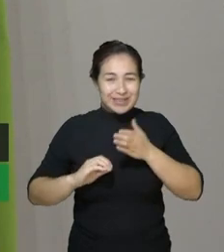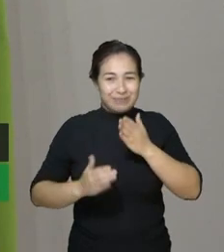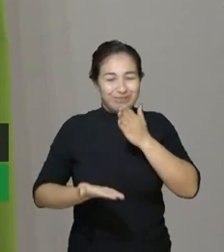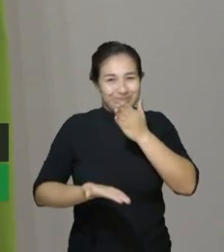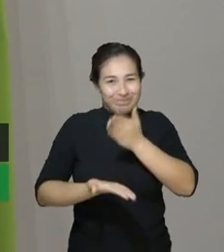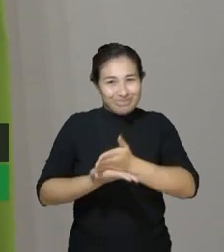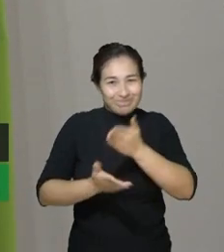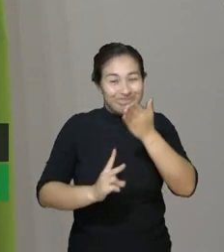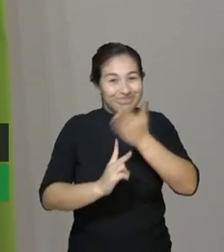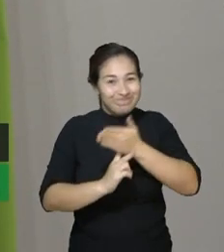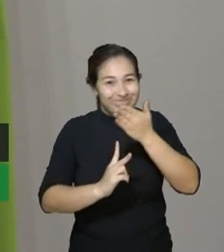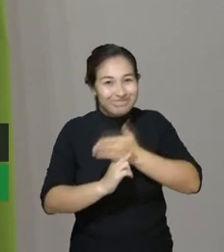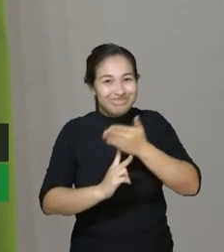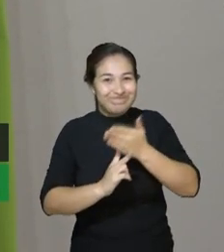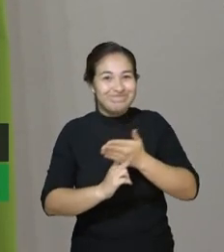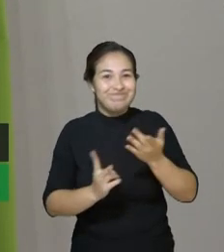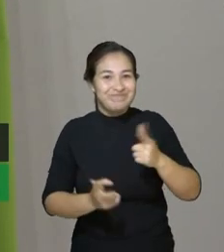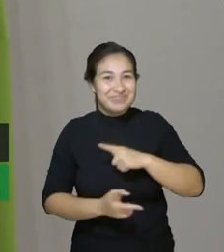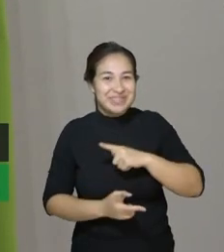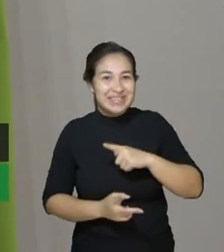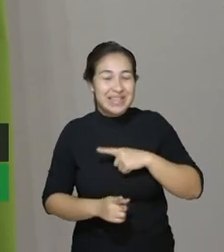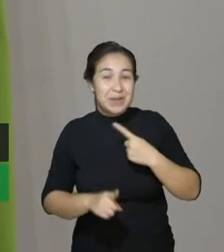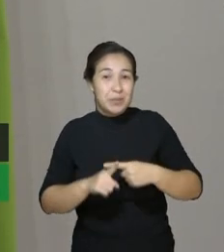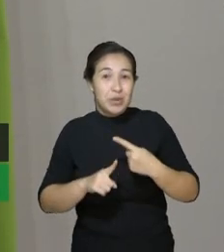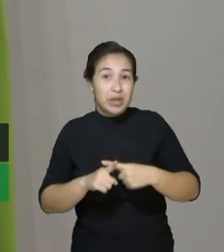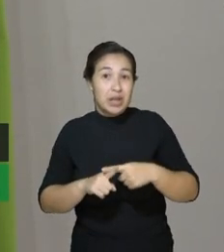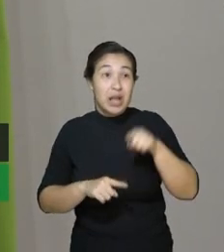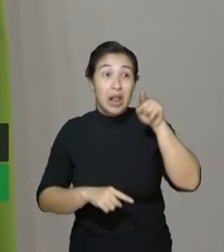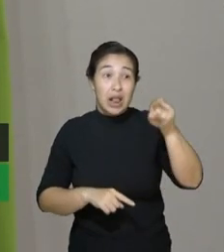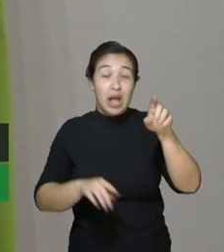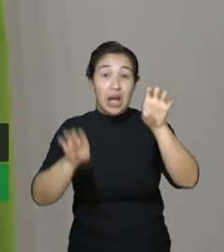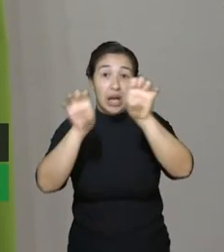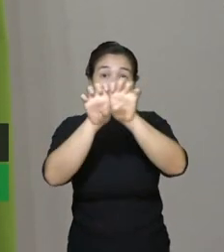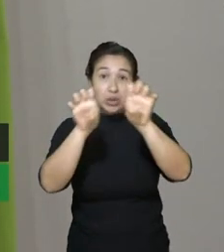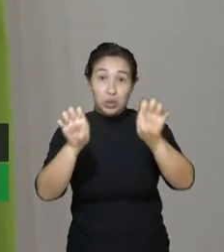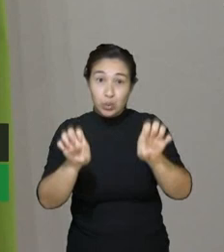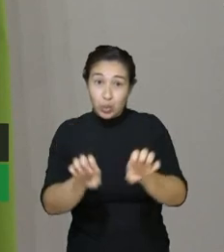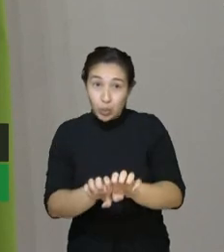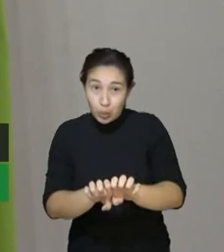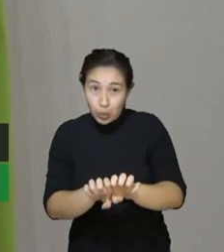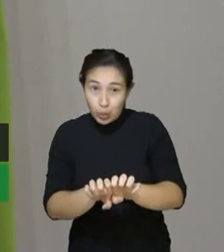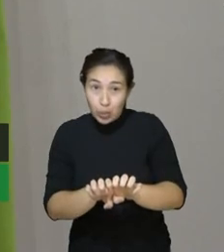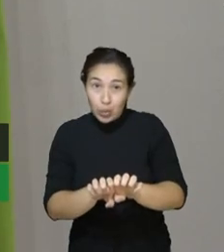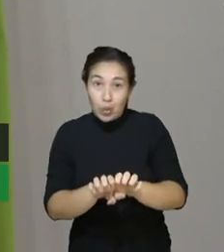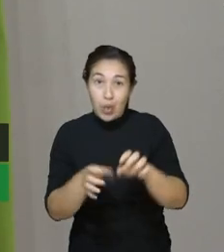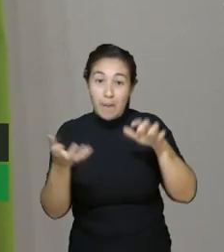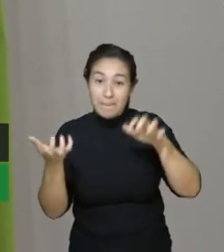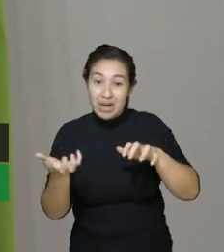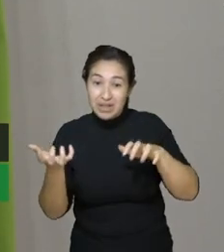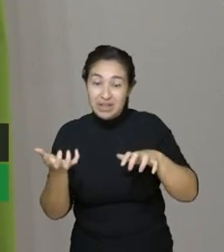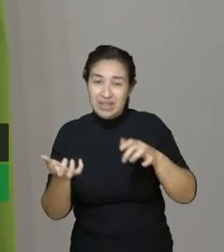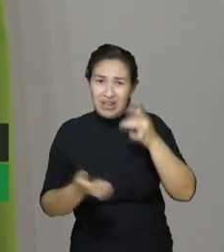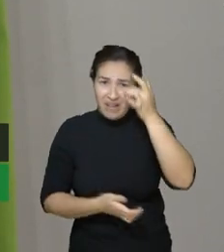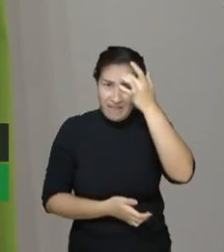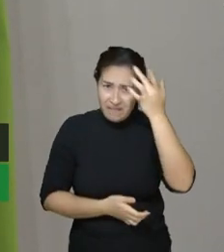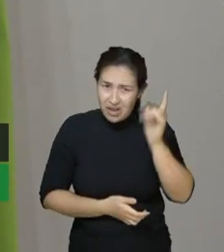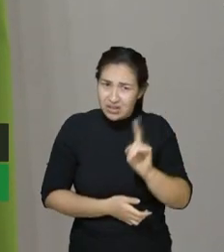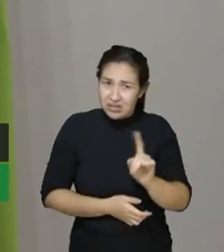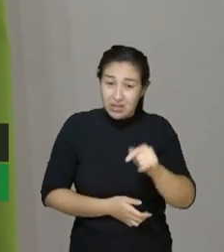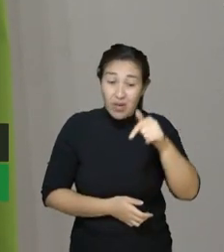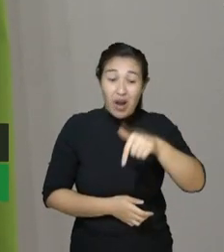Deputado Cobalcini sabe, a estrutura de Brasília não é nada fácil. A Assembleia Legislativa dá de 10 a 0